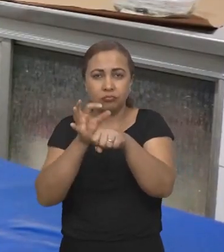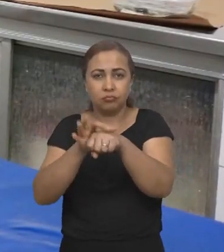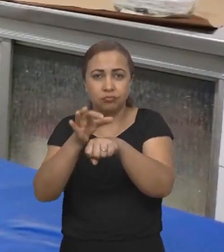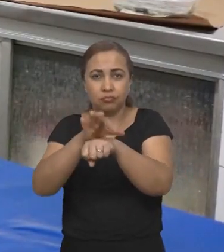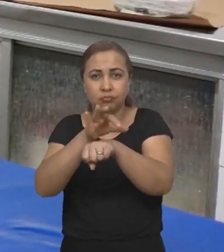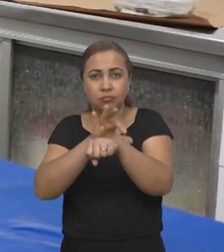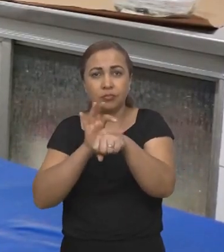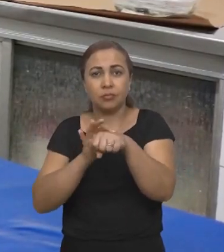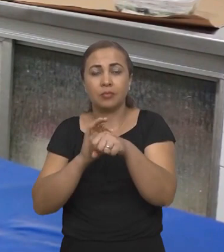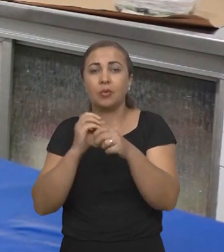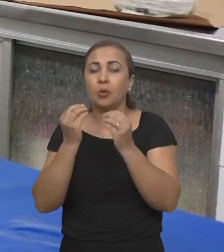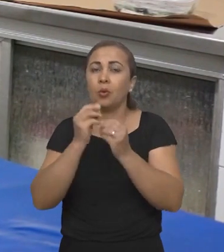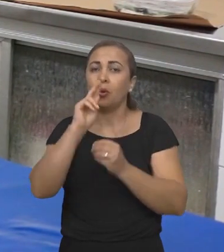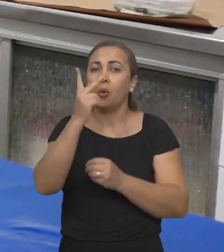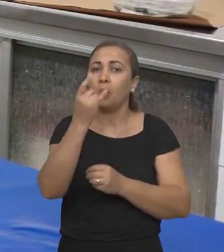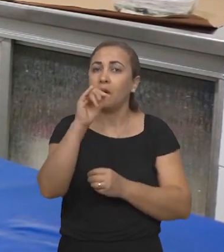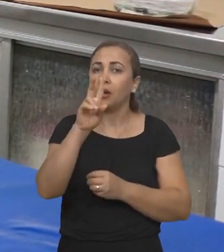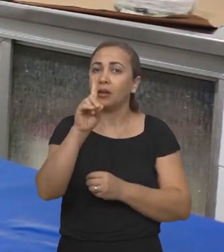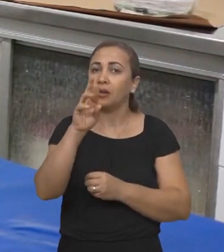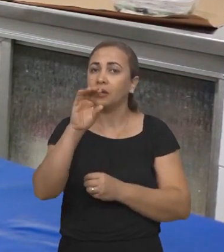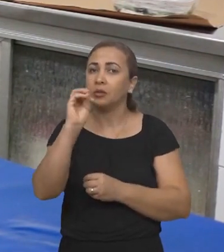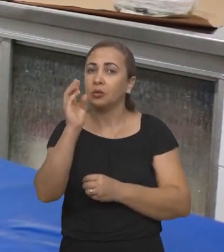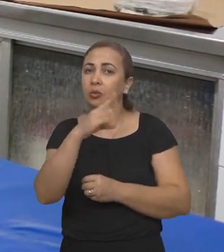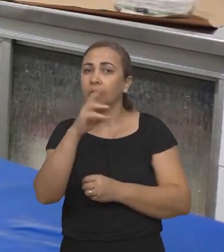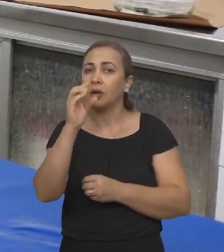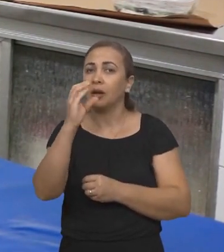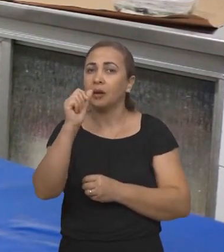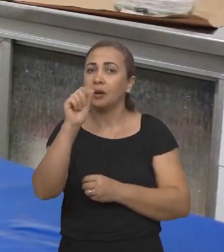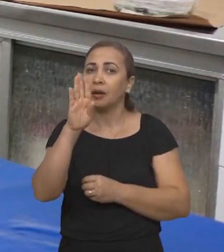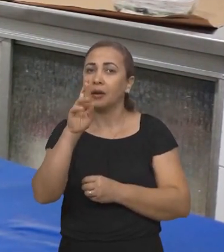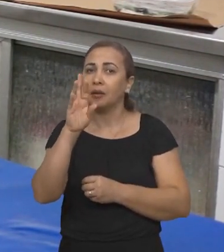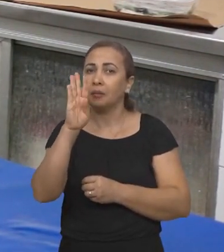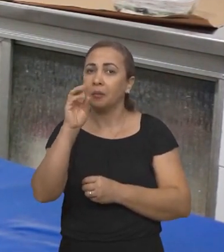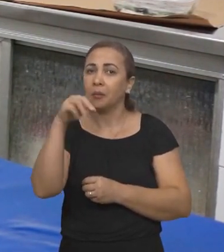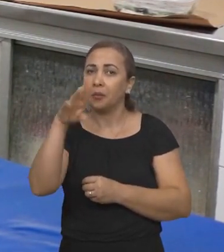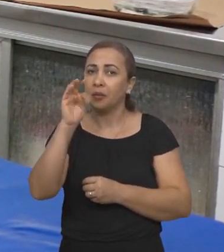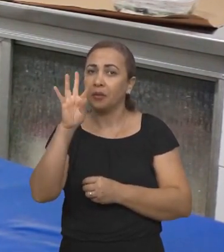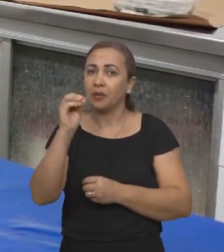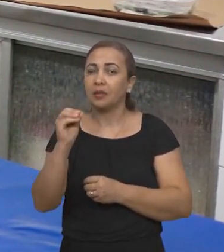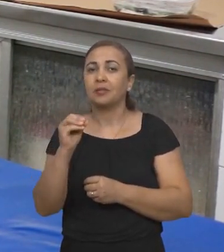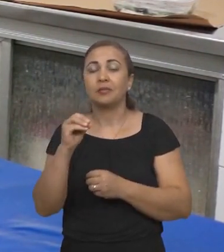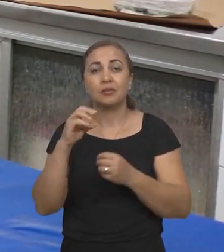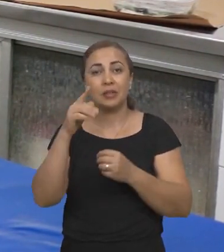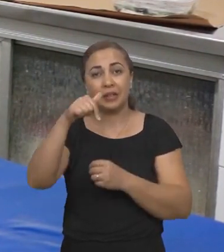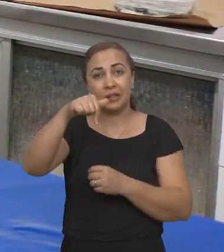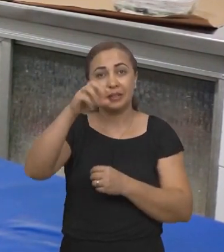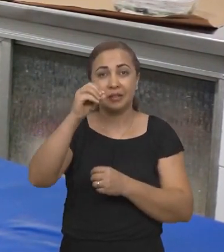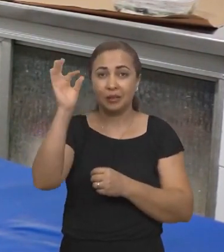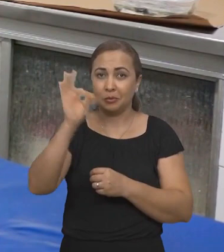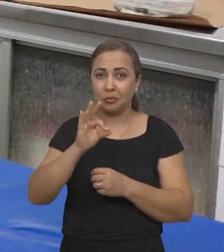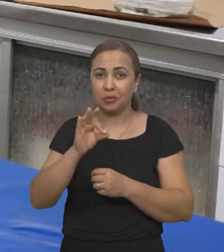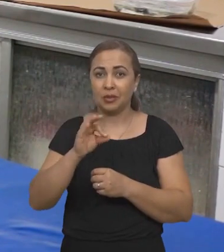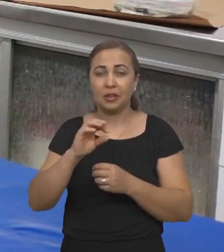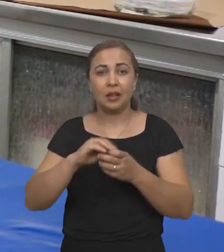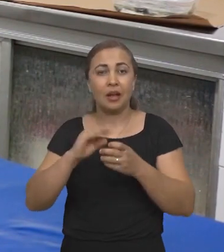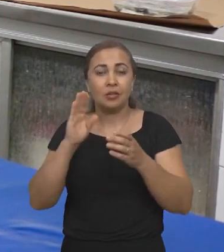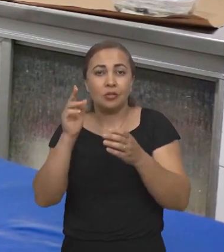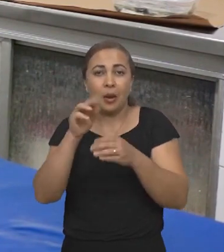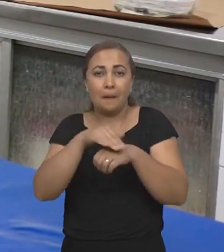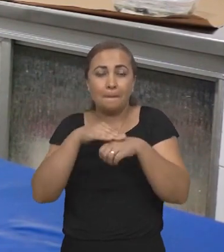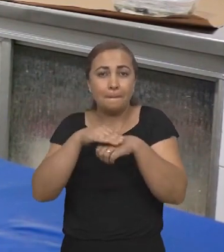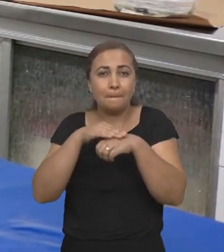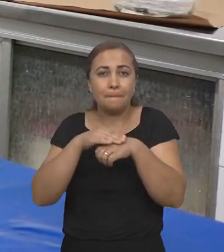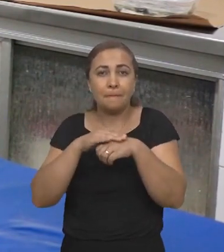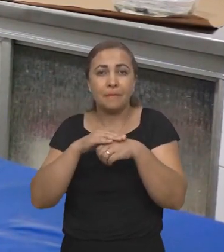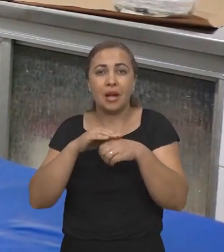córneas com a lâmina de hidrocarboneto, que 75% da sua composição é de parafina e o restante são